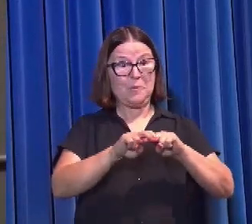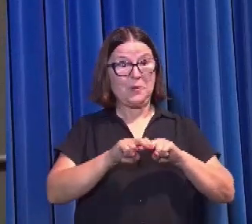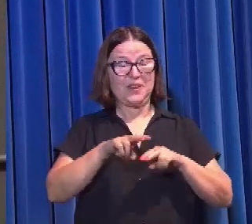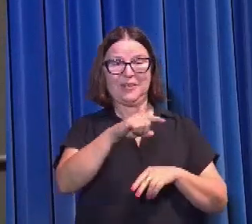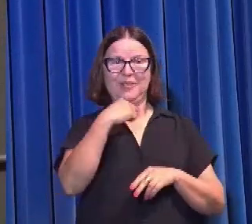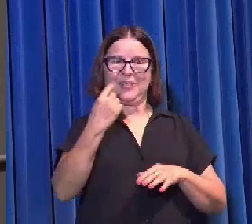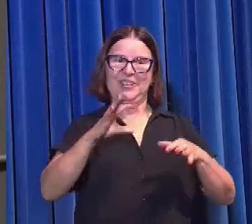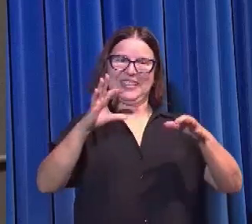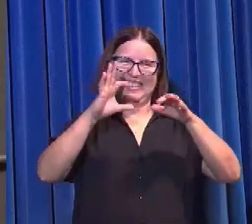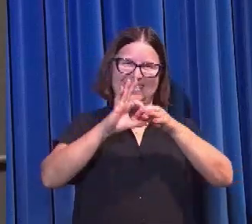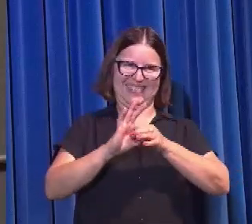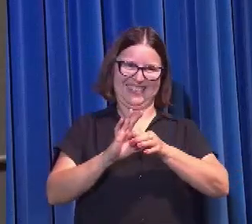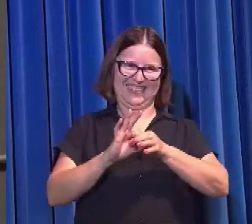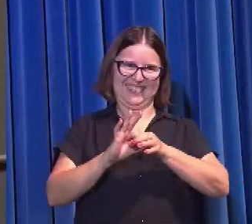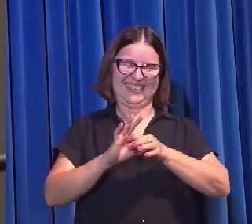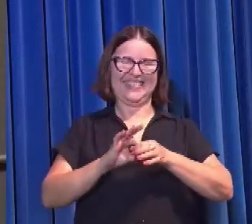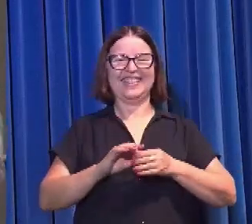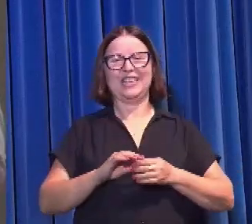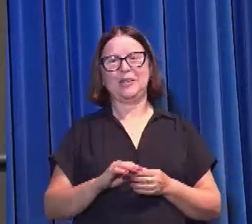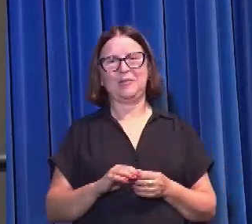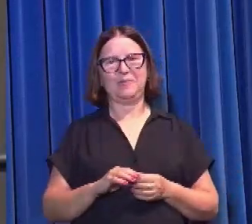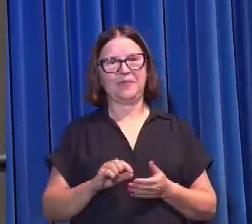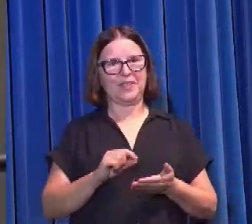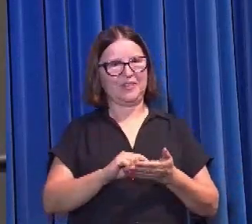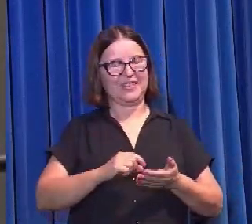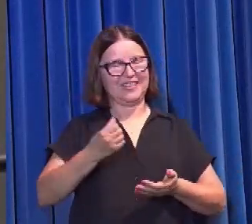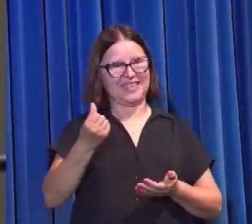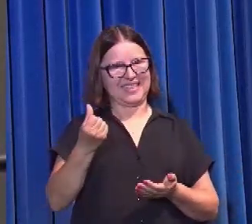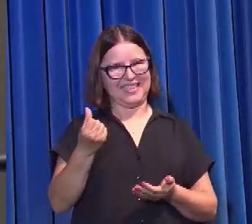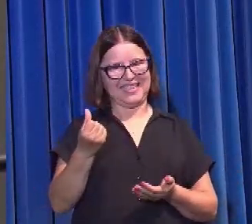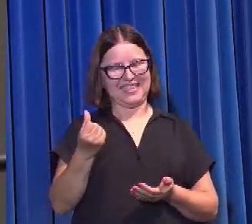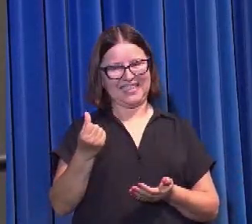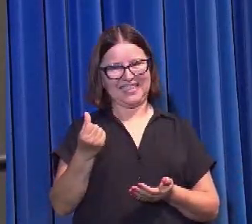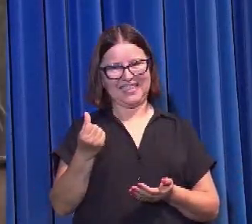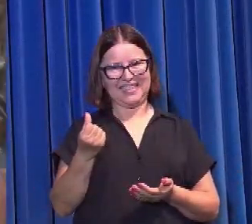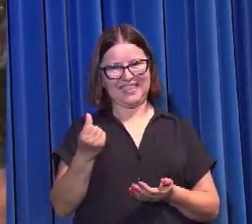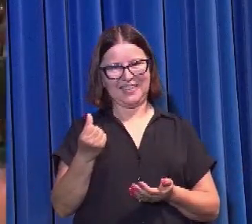base da nossa unidade. E o versículo 6...